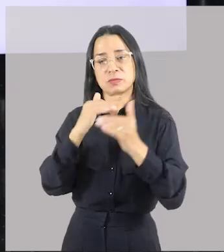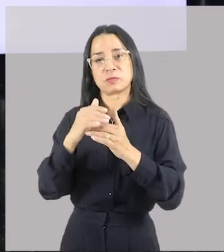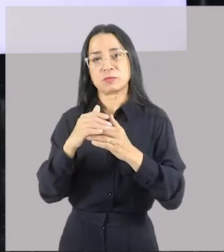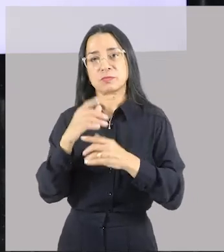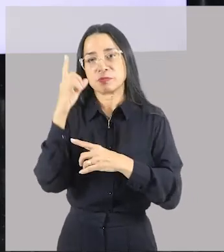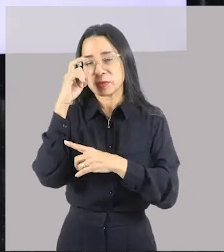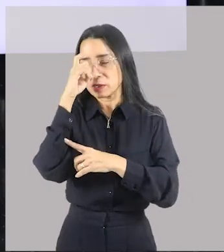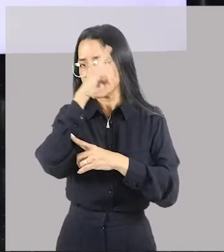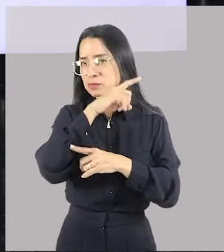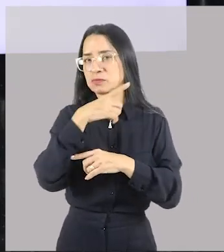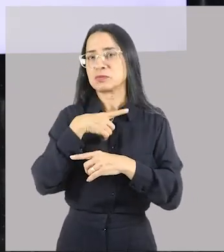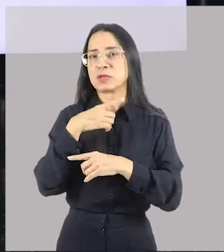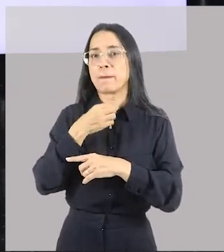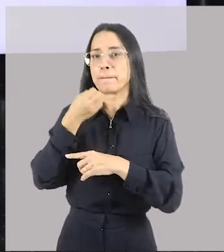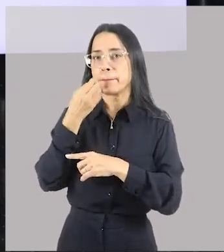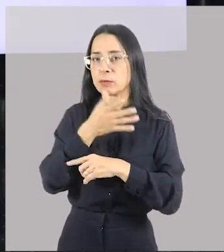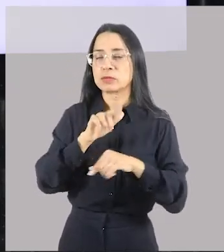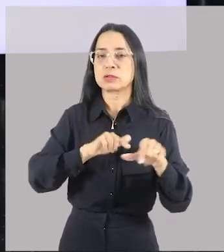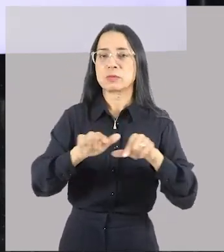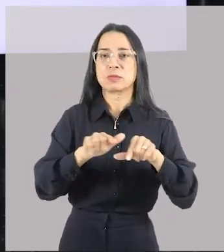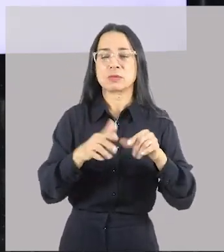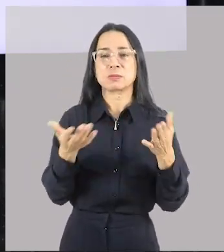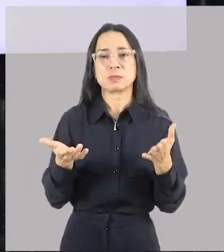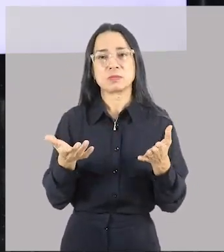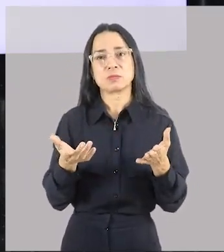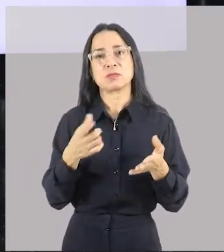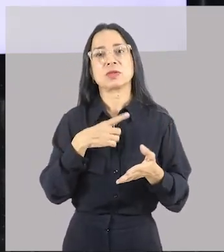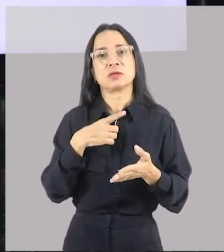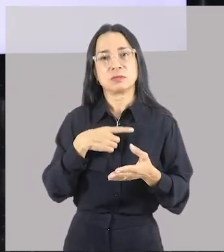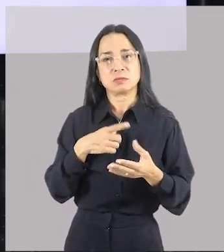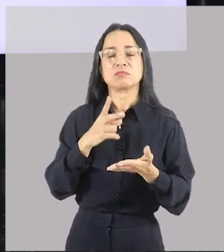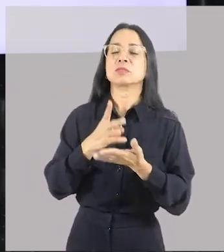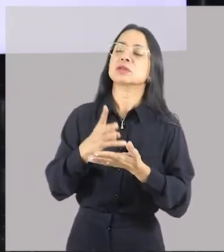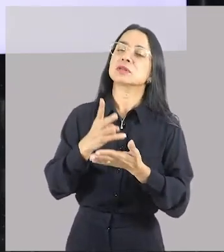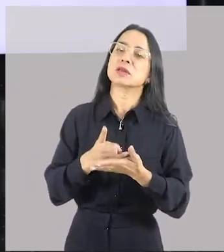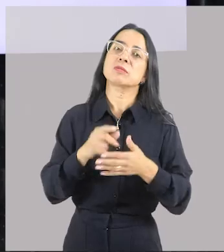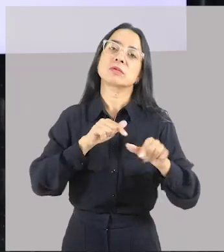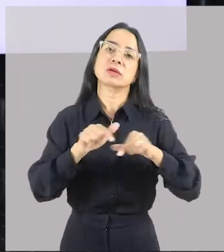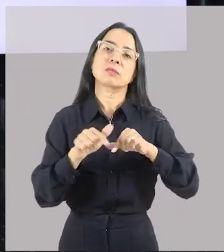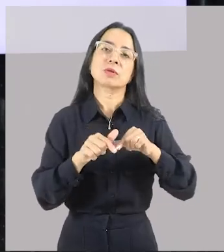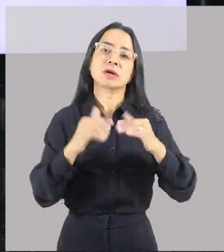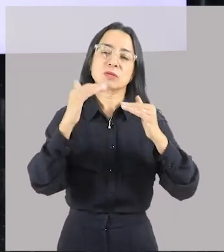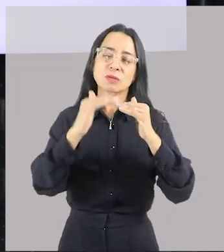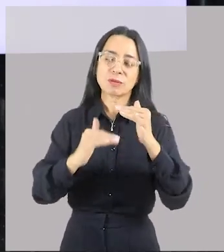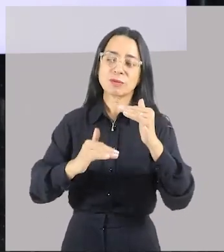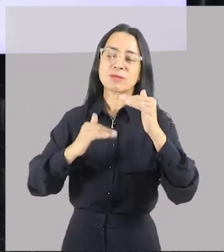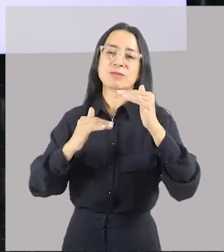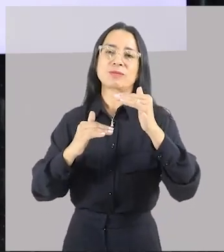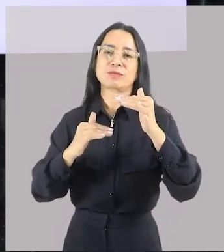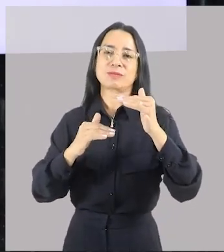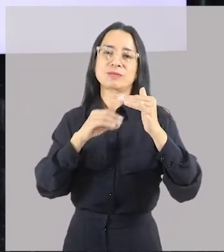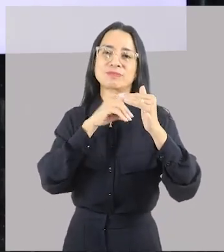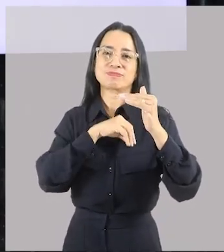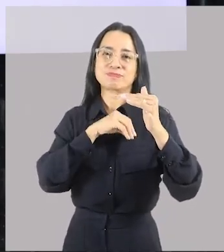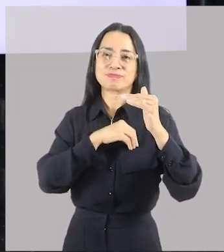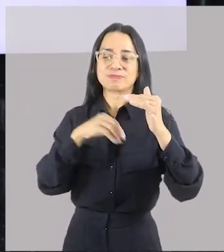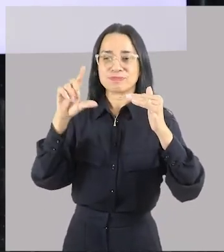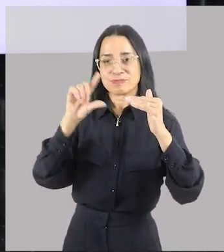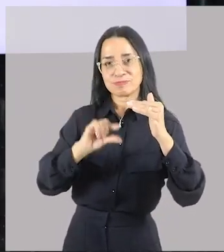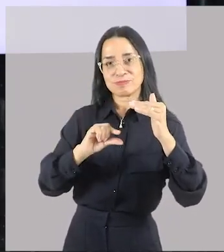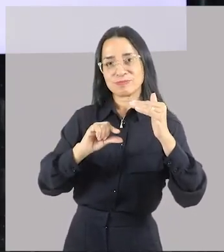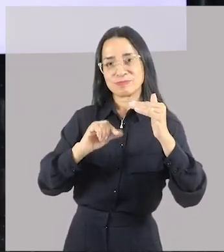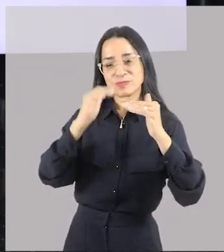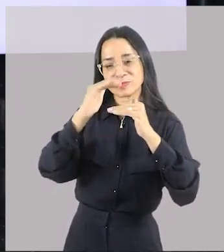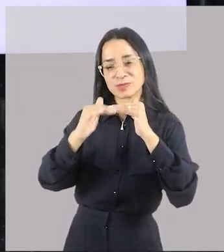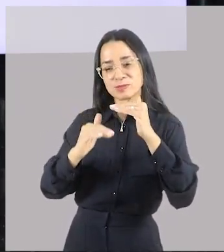bons empregos, aí consequentemente ela vai sempre ter empregos que são empregos que têm baixos salários, que são